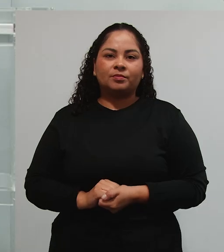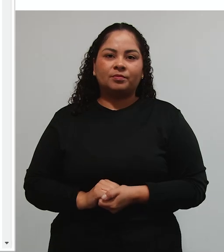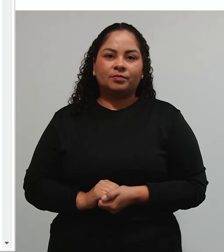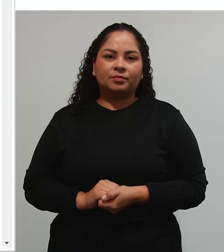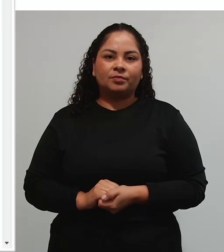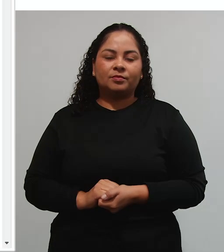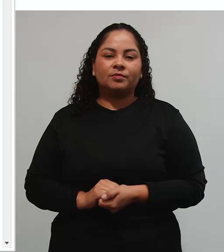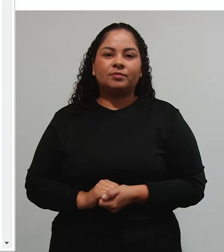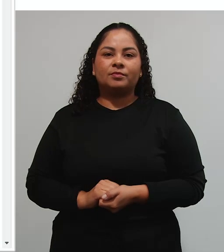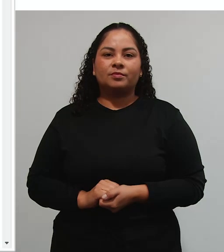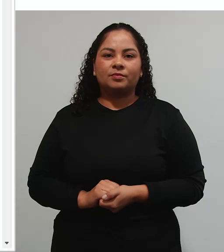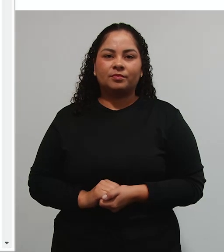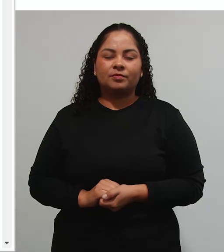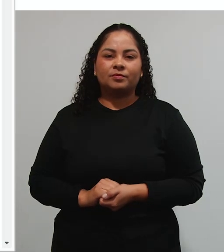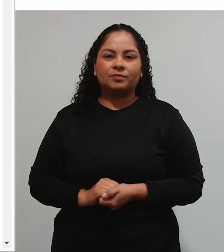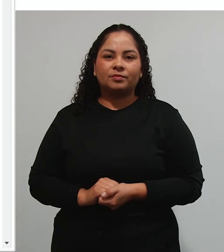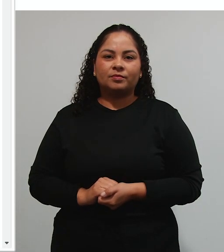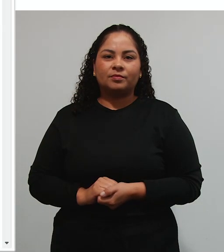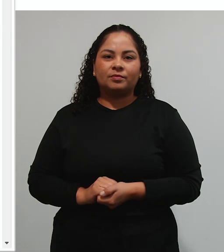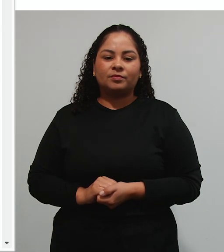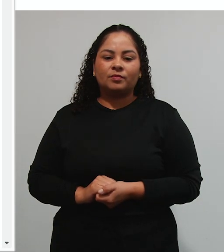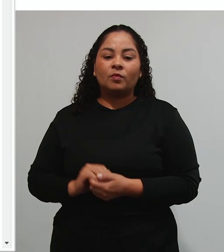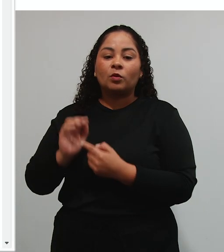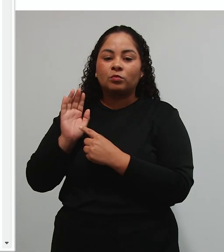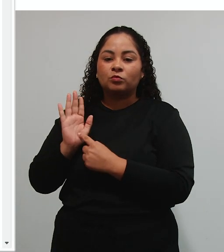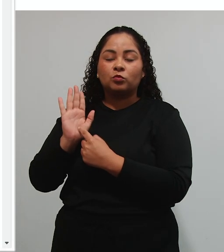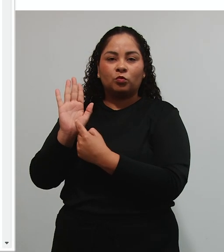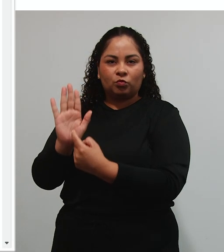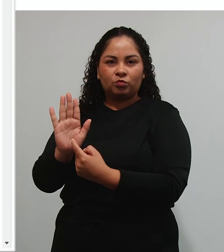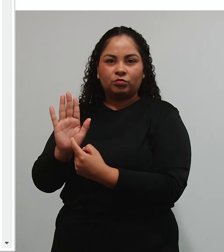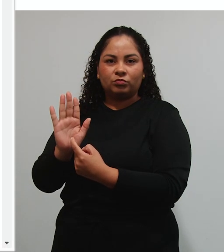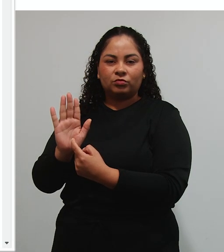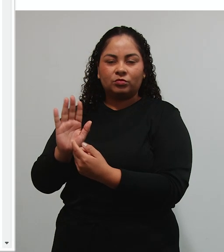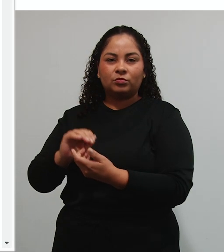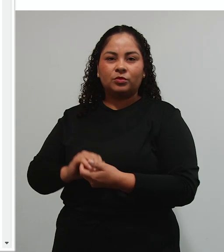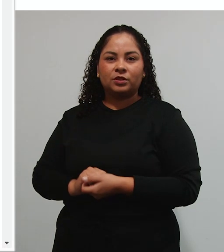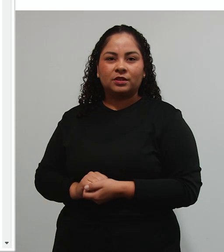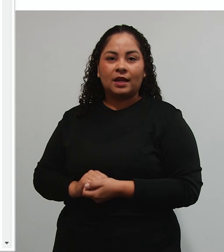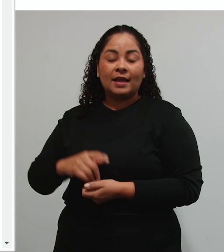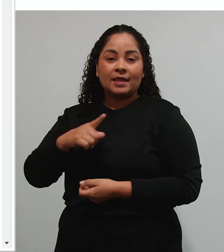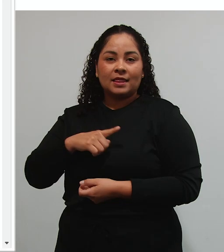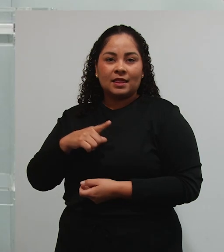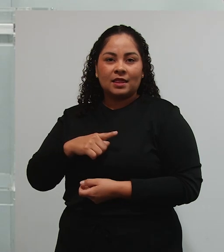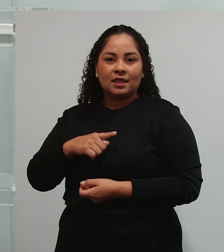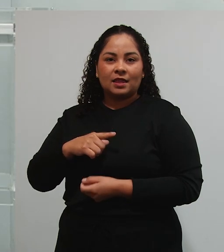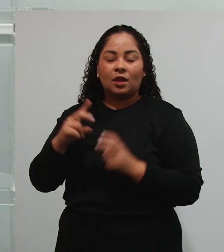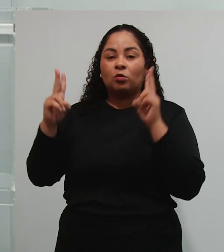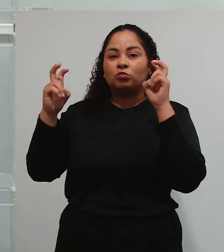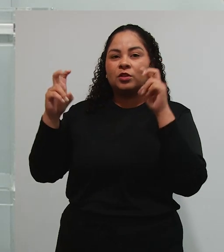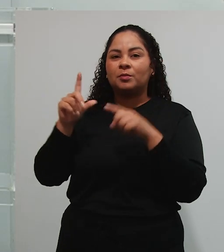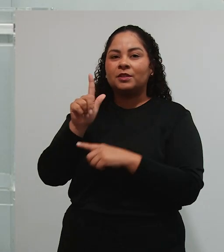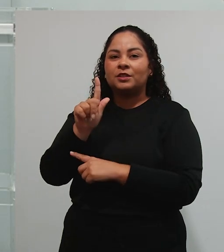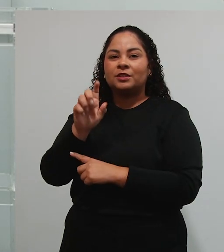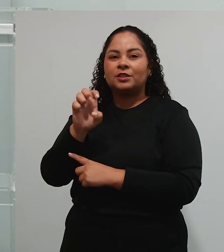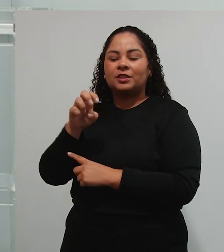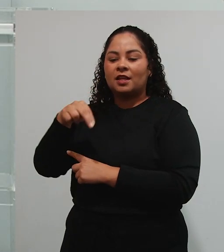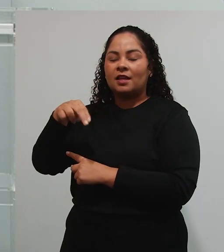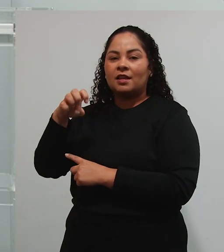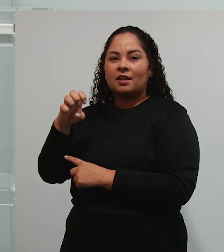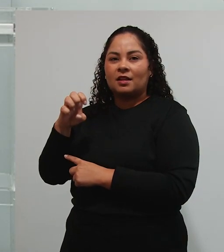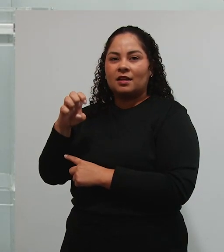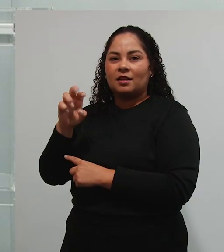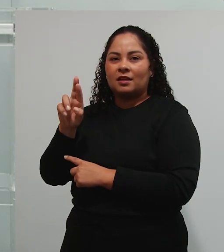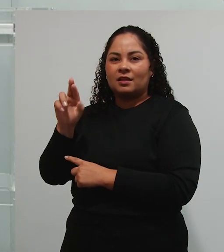para fins de orientação metodológica, a gente trouxe o quê? A gente trouxe aqui generalizações. Se você quiser saber